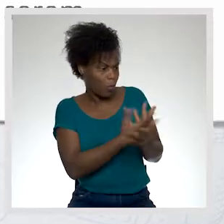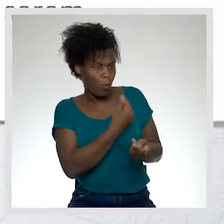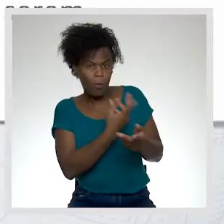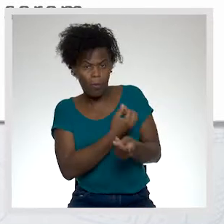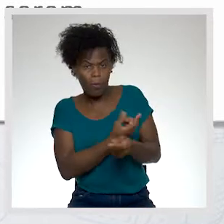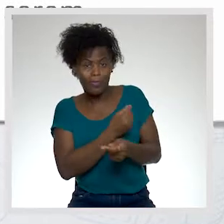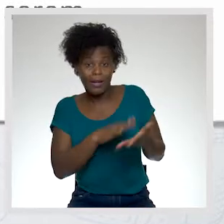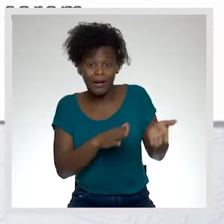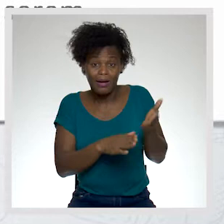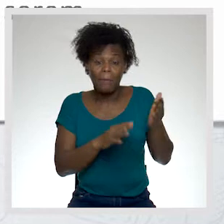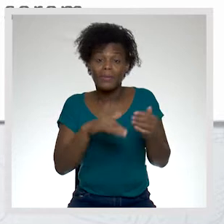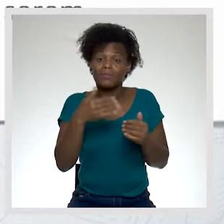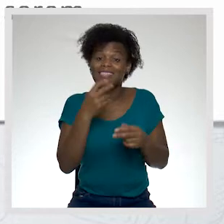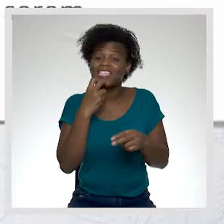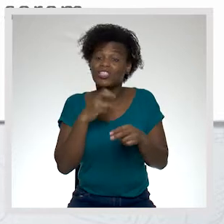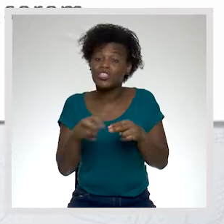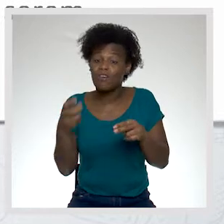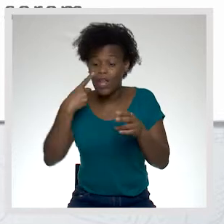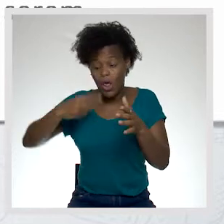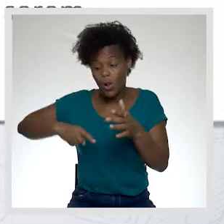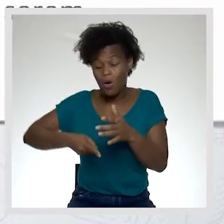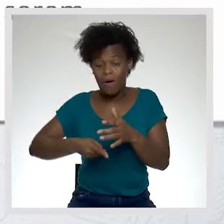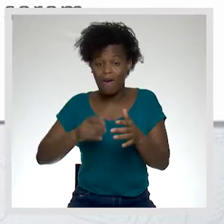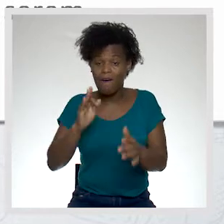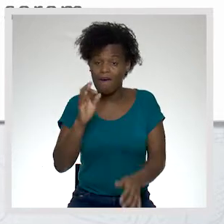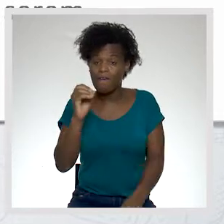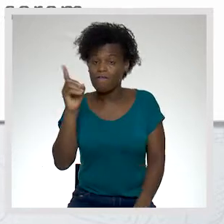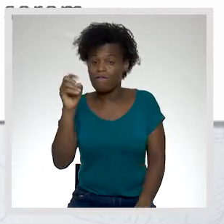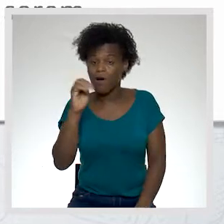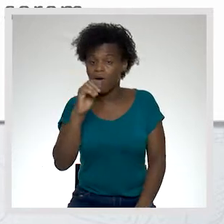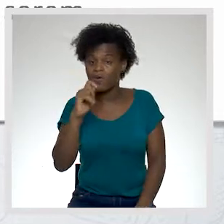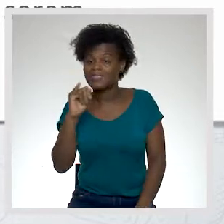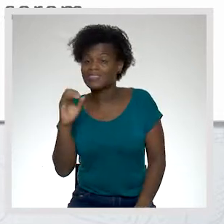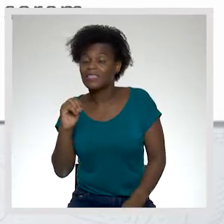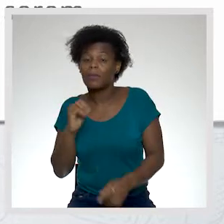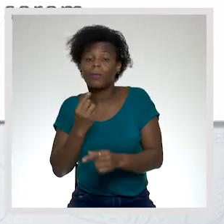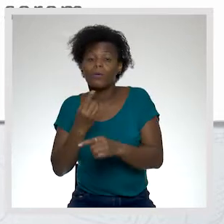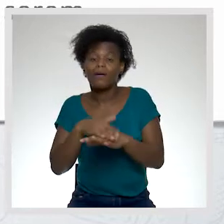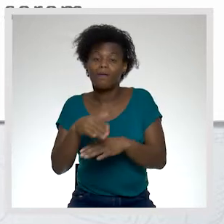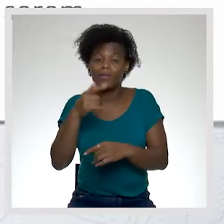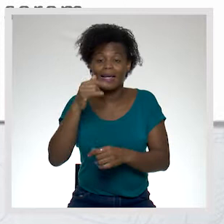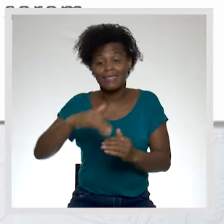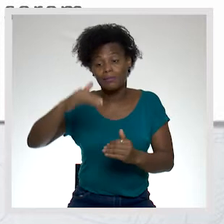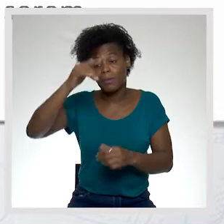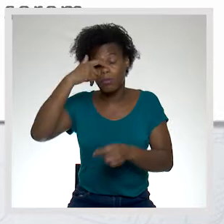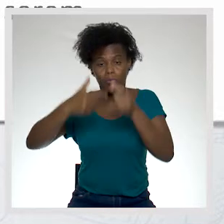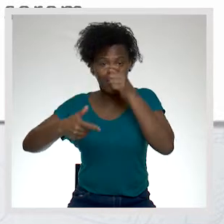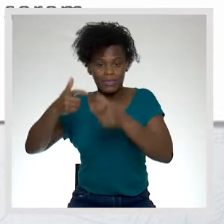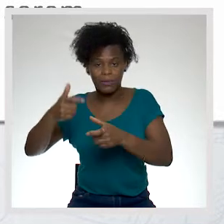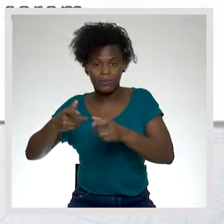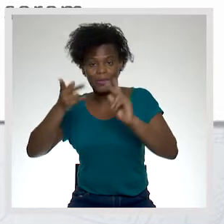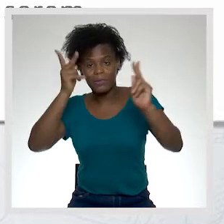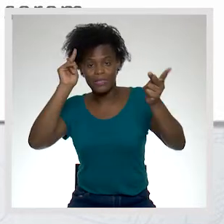das energias fósseis, devido ao crescimento populacional, à industrialização e